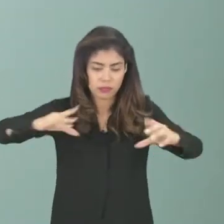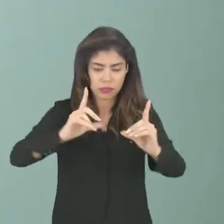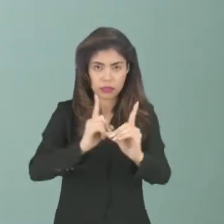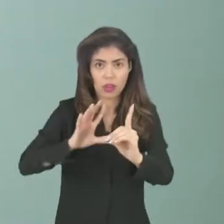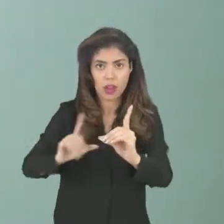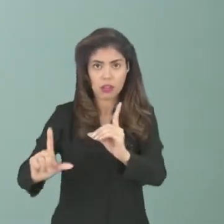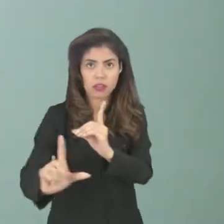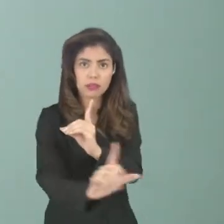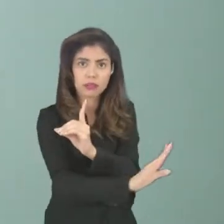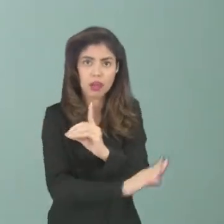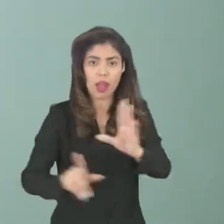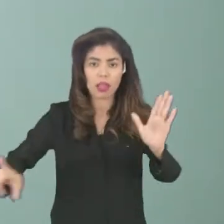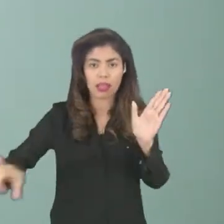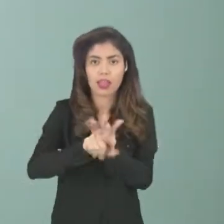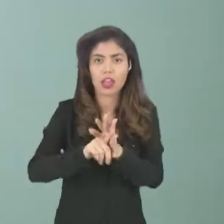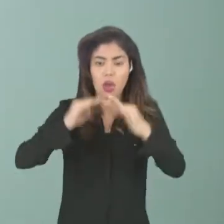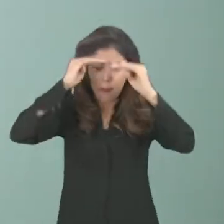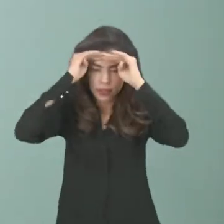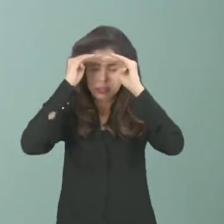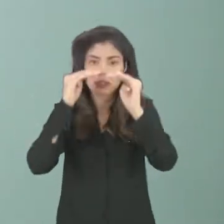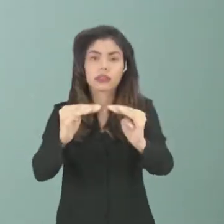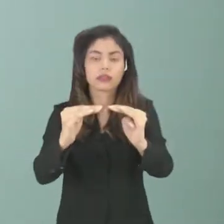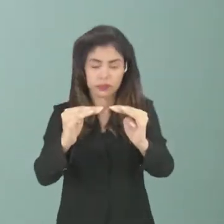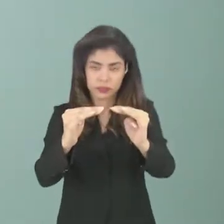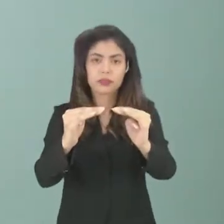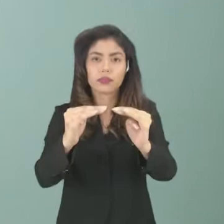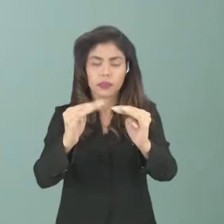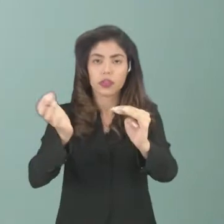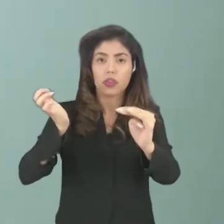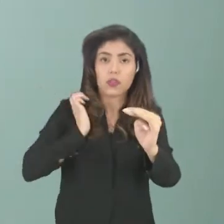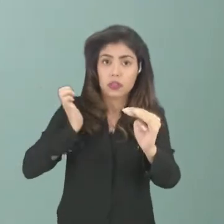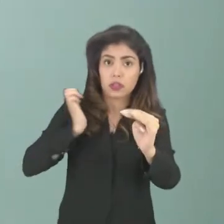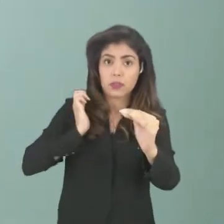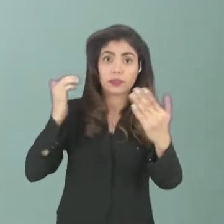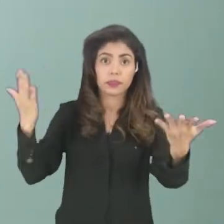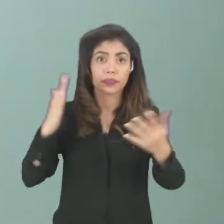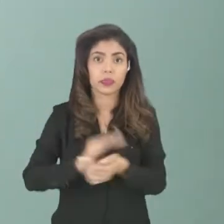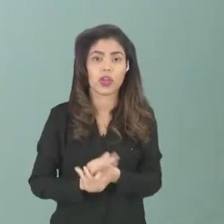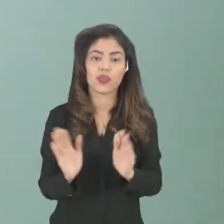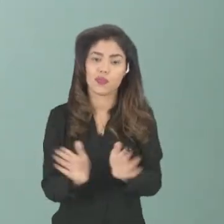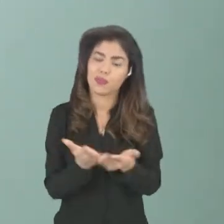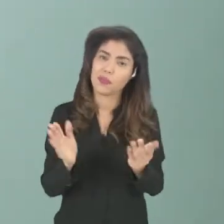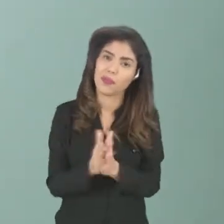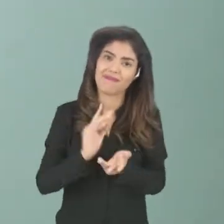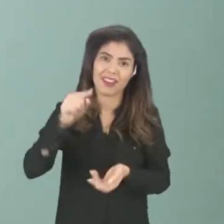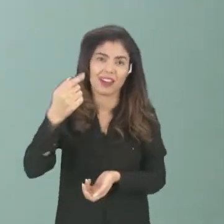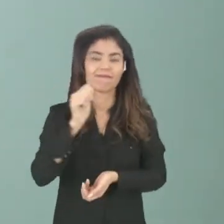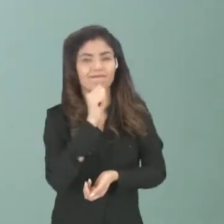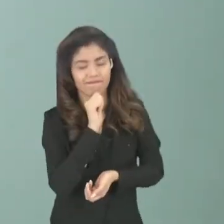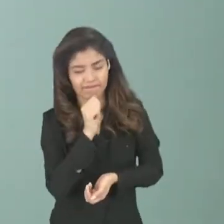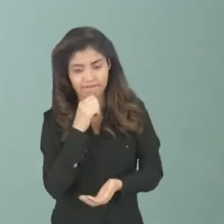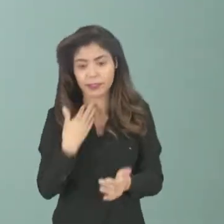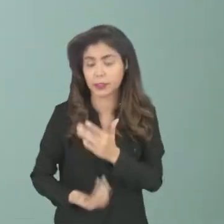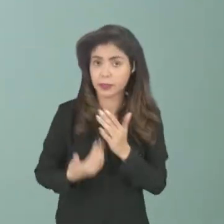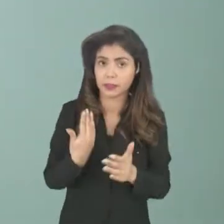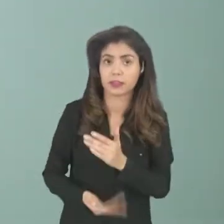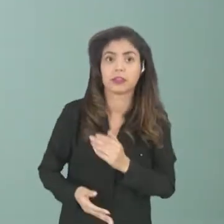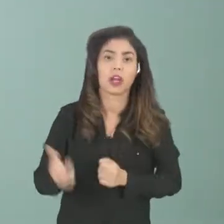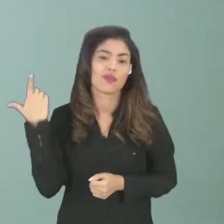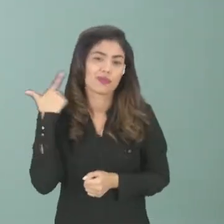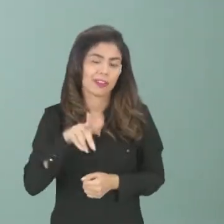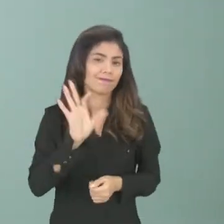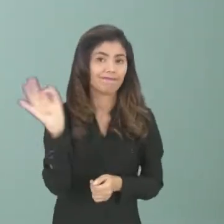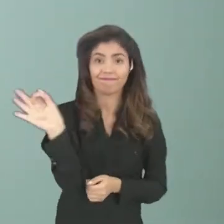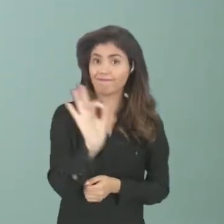e as leis para que todos obedecessem às leis. Então, os ricos ganham. E o pobre, além de perder a liberdade, ele não ganha o